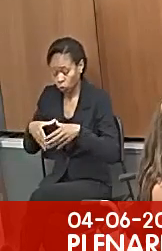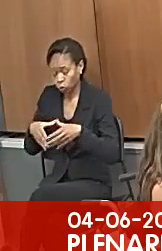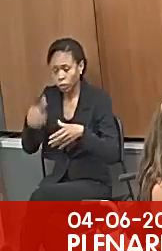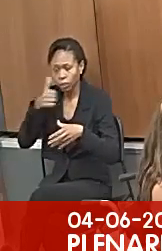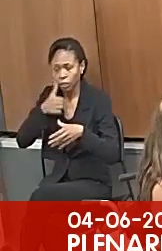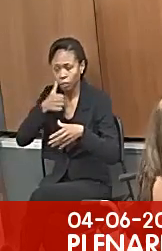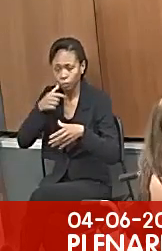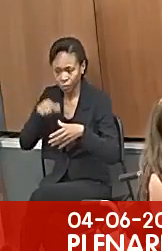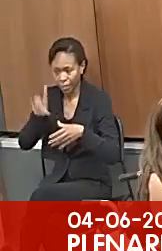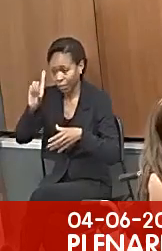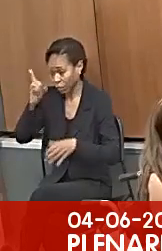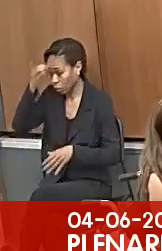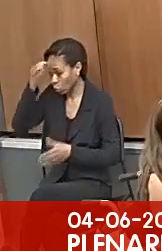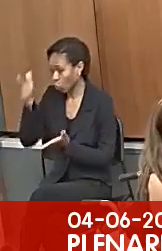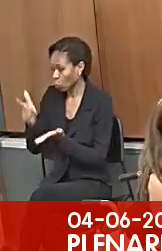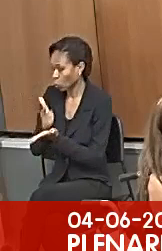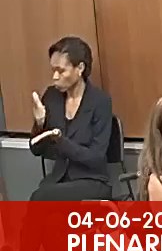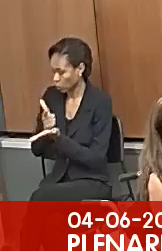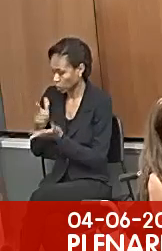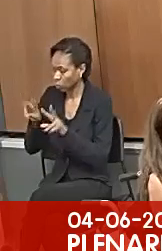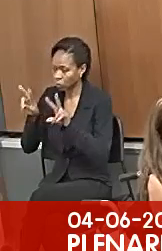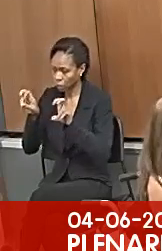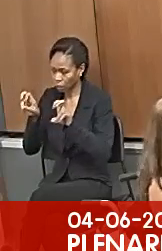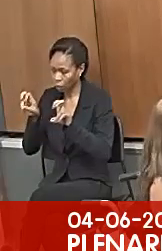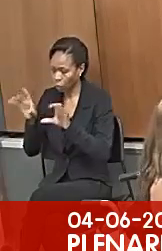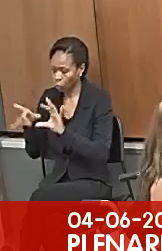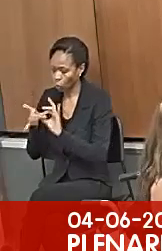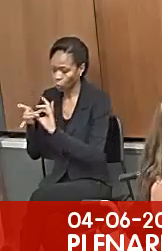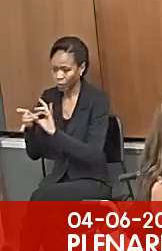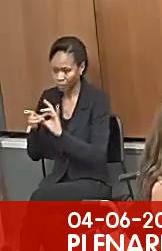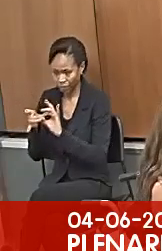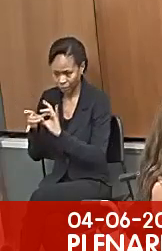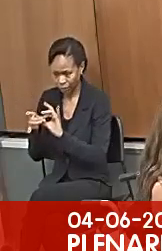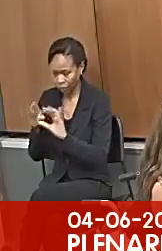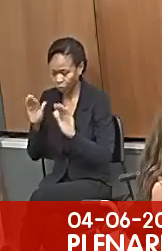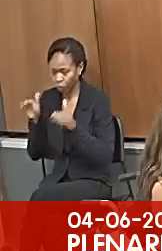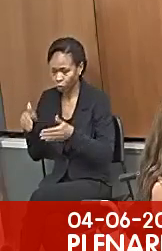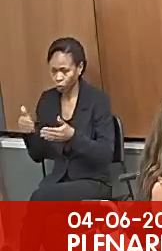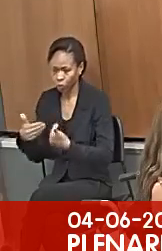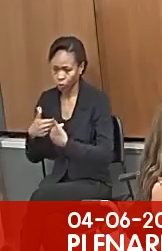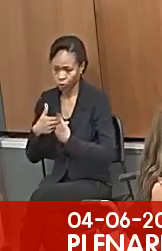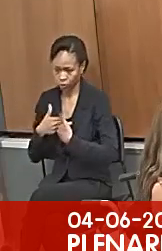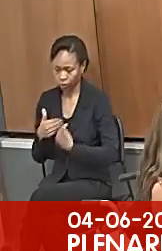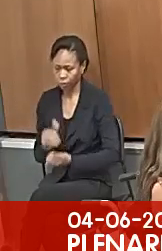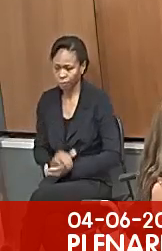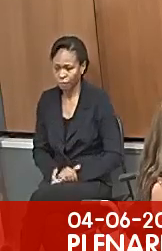pelo Autismo. Vou pedir a assessoria, então, para nos auxiliar aqui.